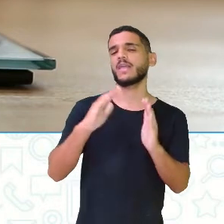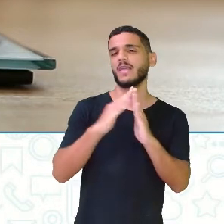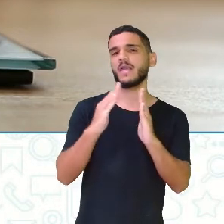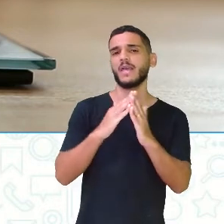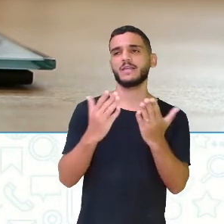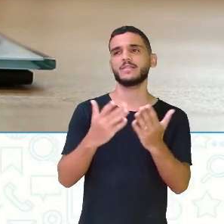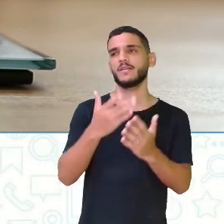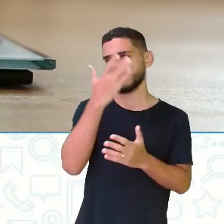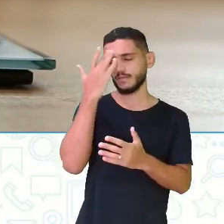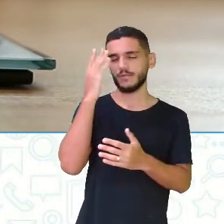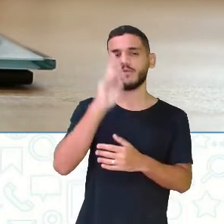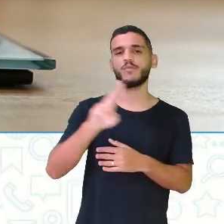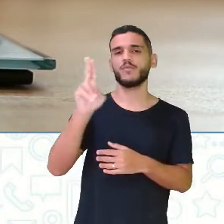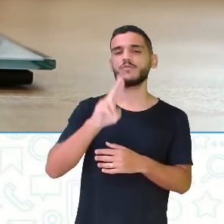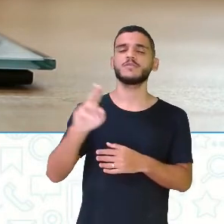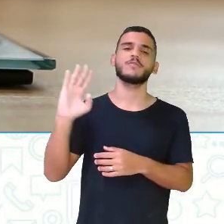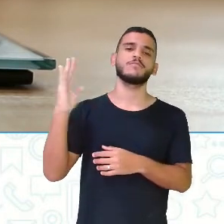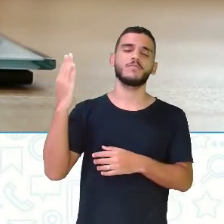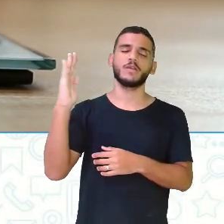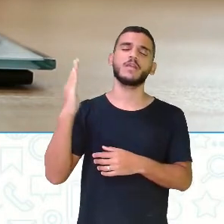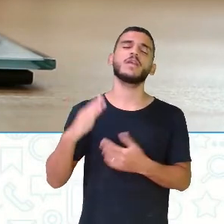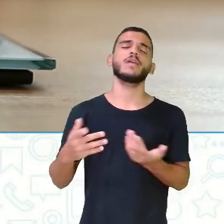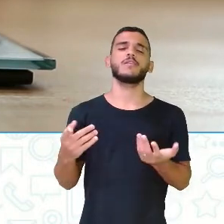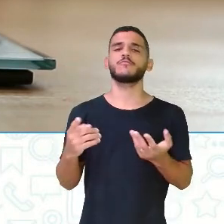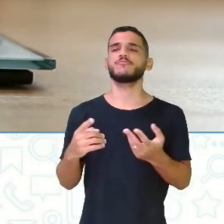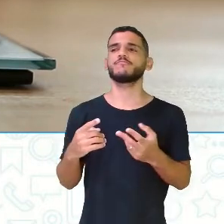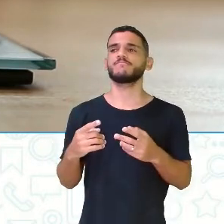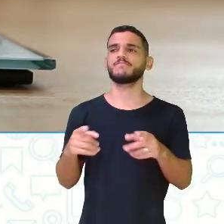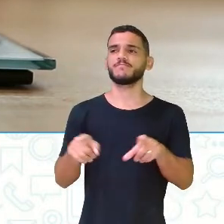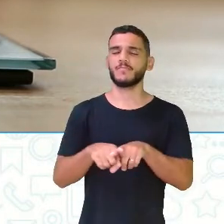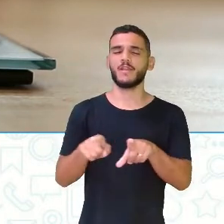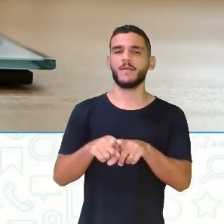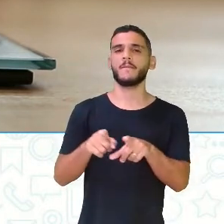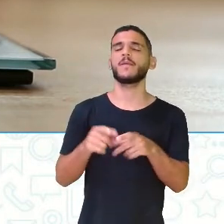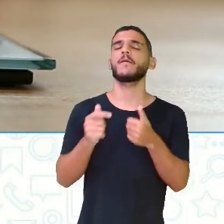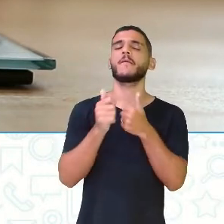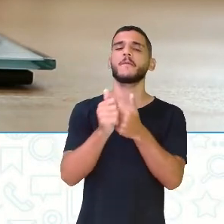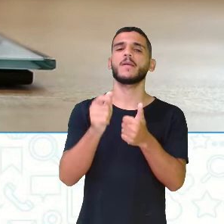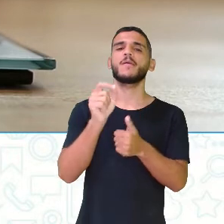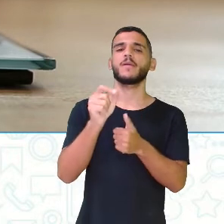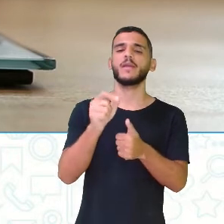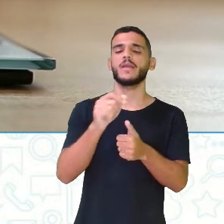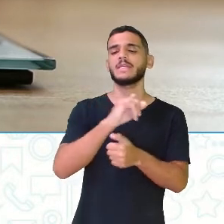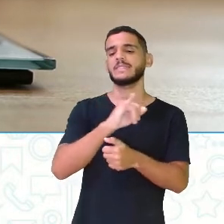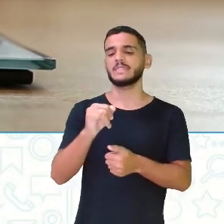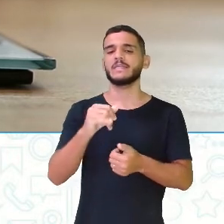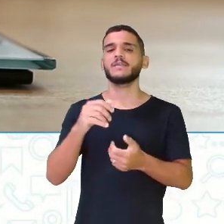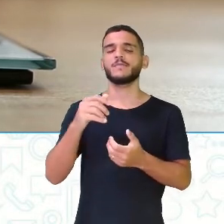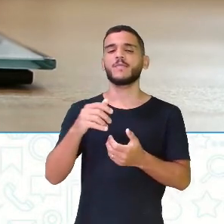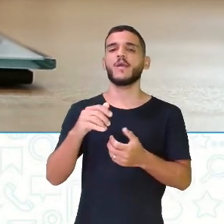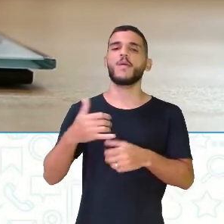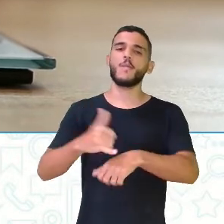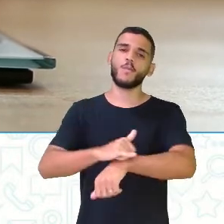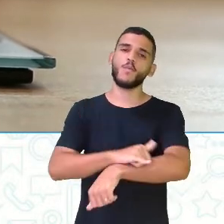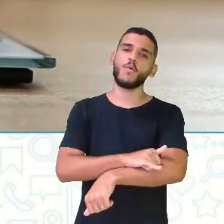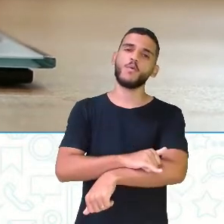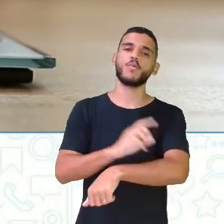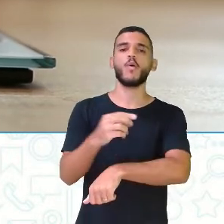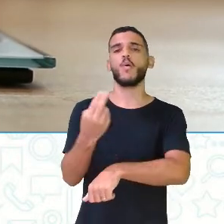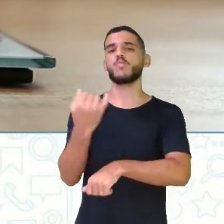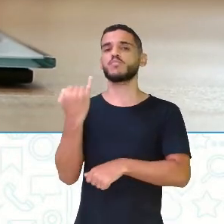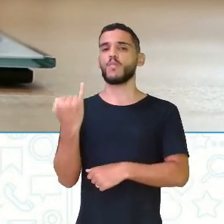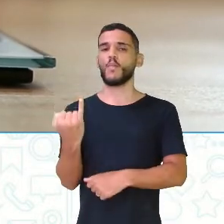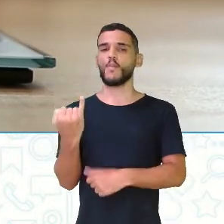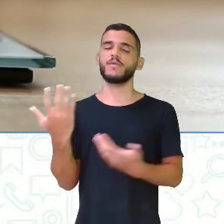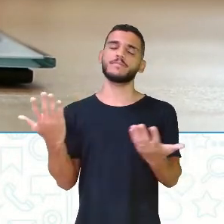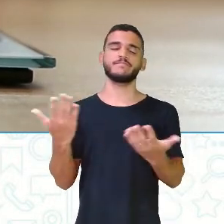no banheiro. Algumas pessoas compram e botam no banheiro para acompanhar, né? Eita, estou de dieta, preciso emagrecer um pouco, ou